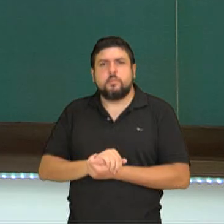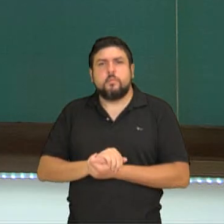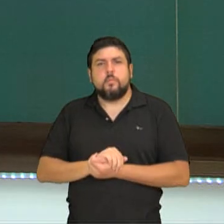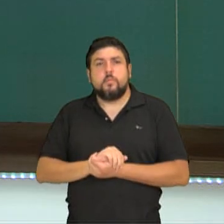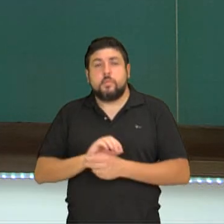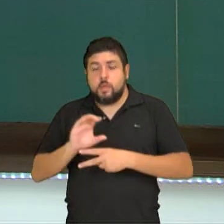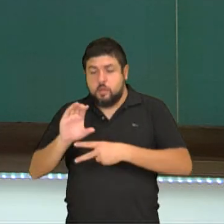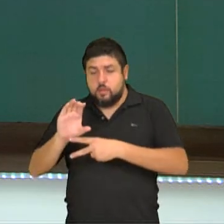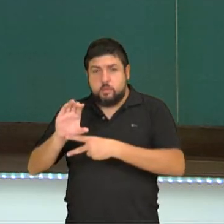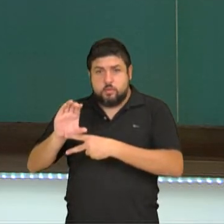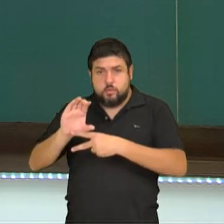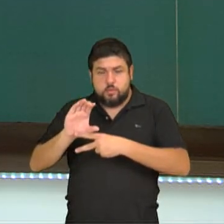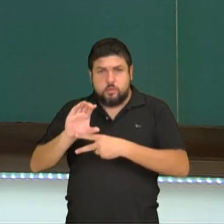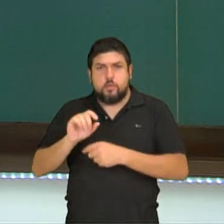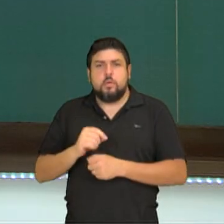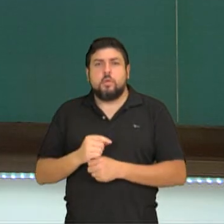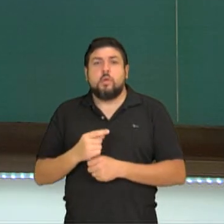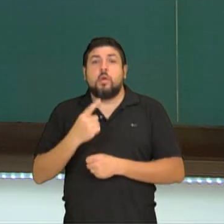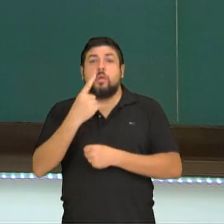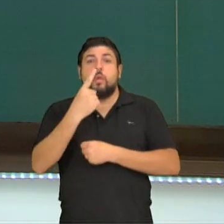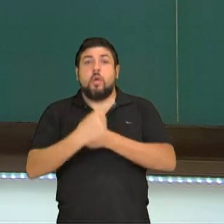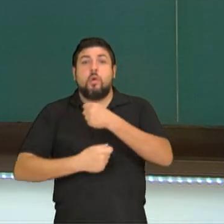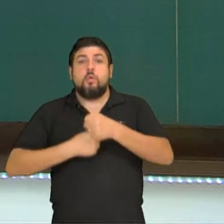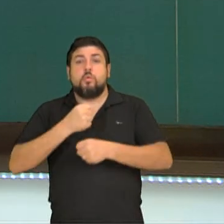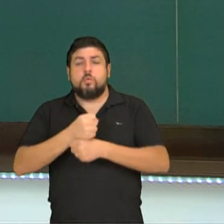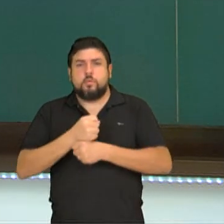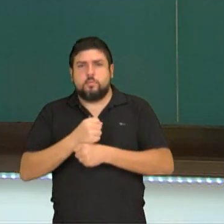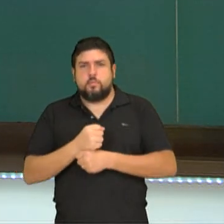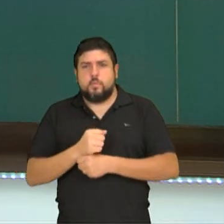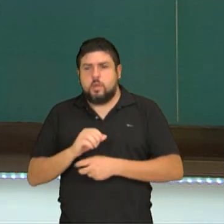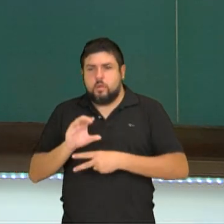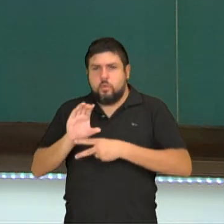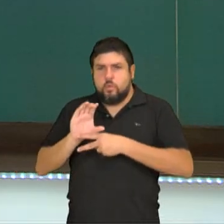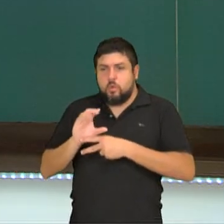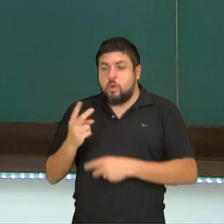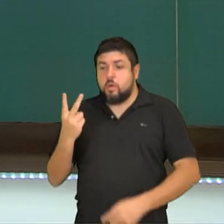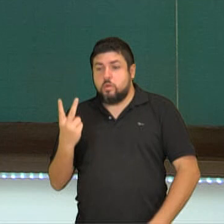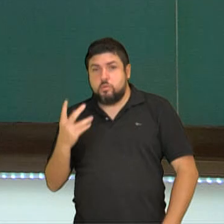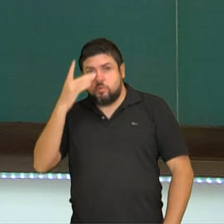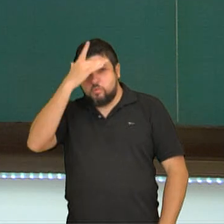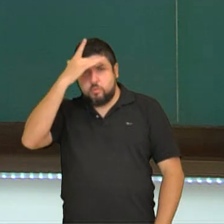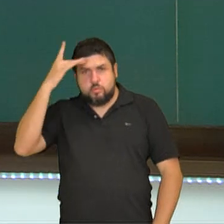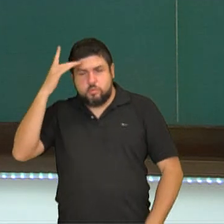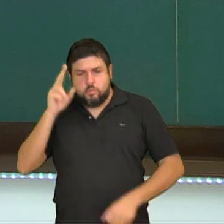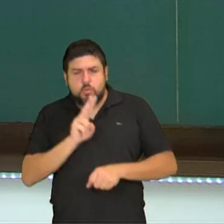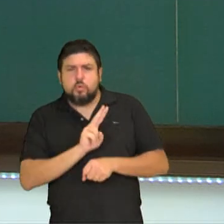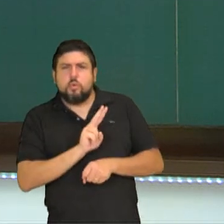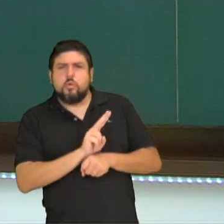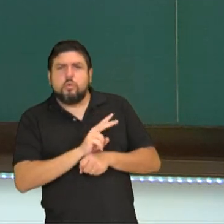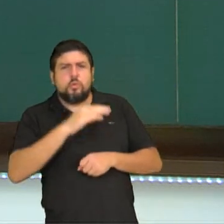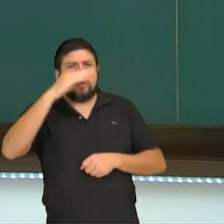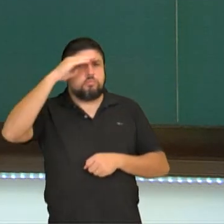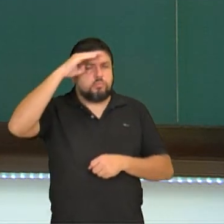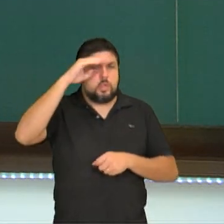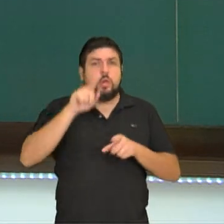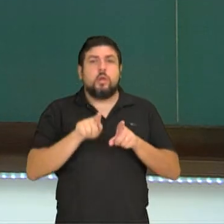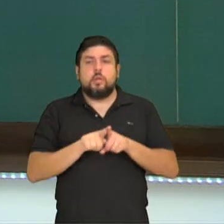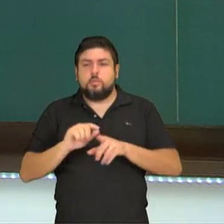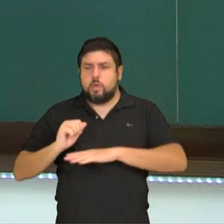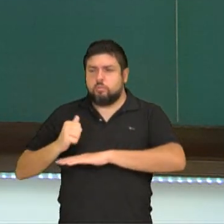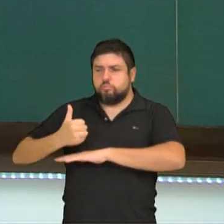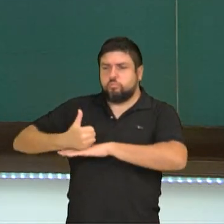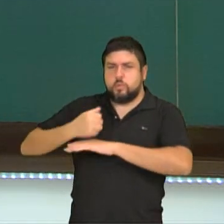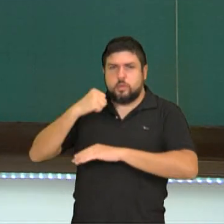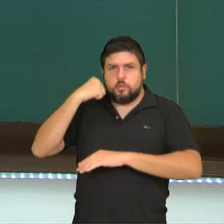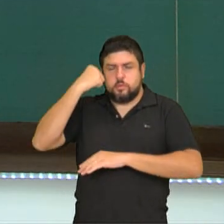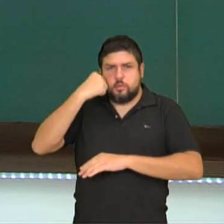Eles eram eleitos por um ano, eles vão comandar o exército, vão administrar a cidade e vão presidir o Senado. Então, Roma vai